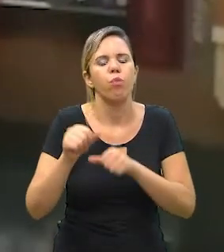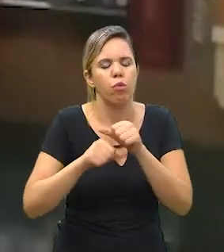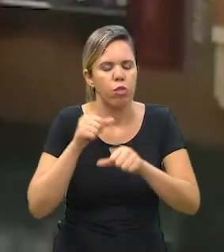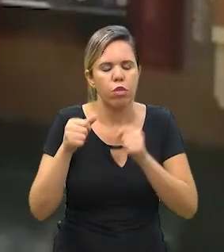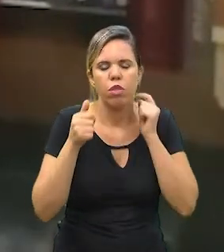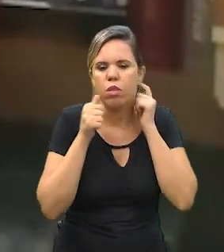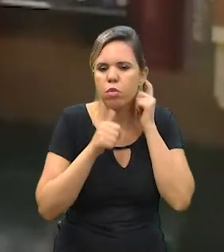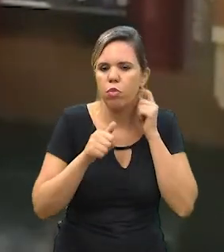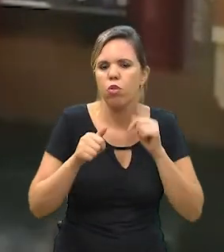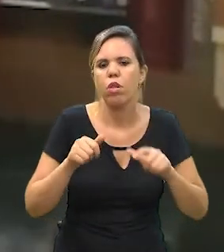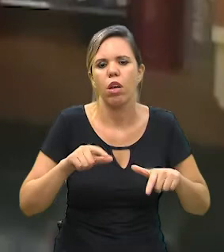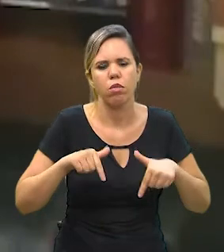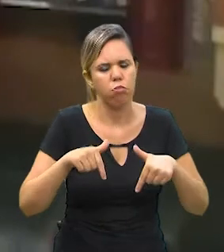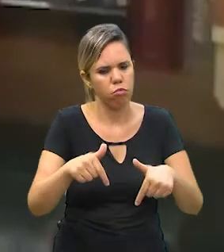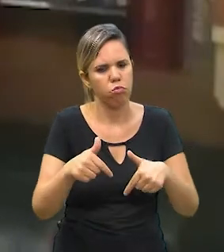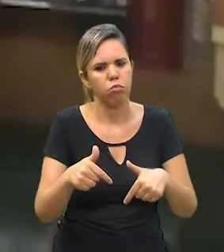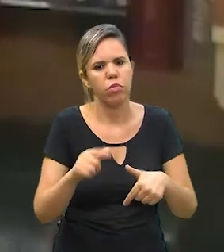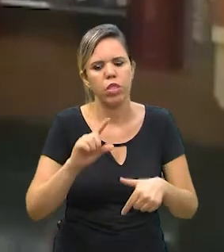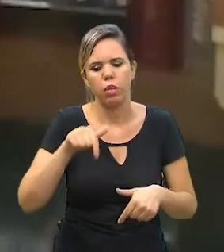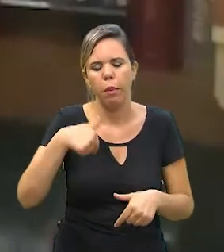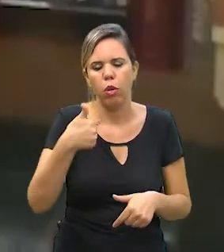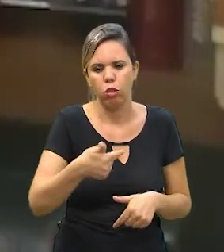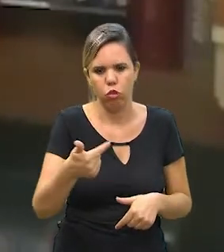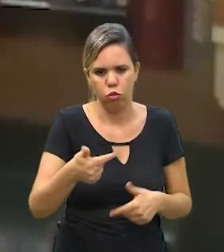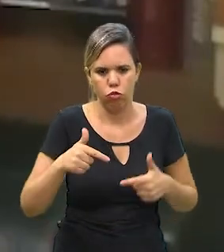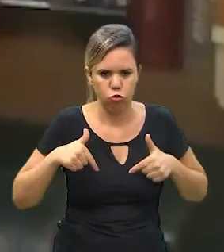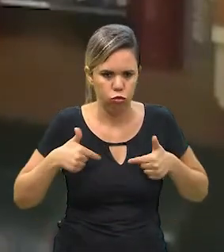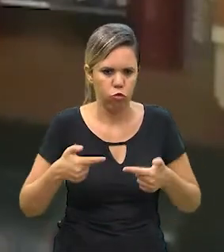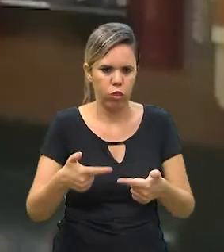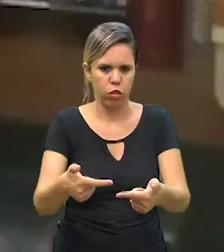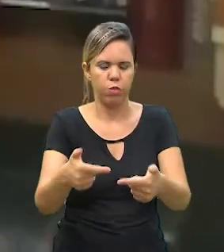das mulheres que aconteceu no pós-Segunda Guerra.